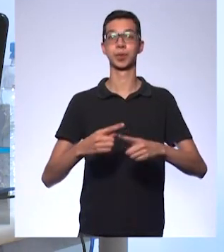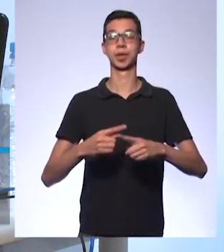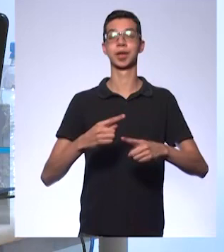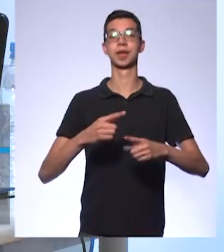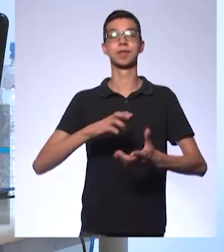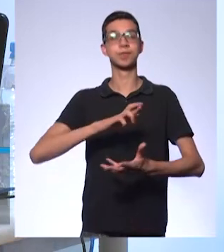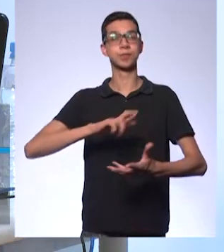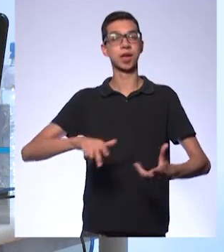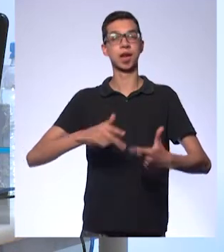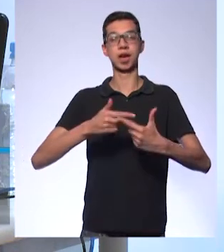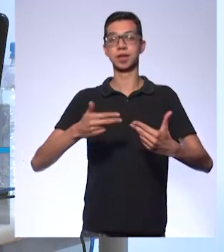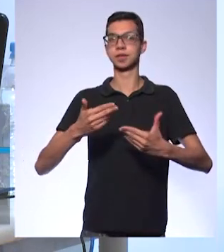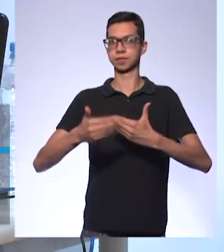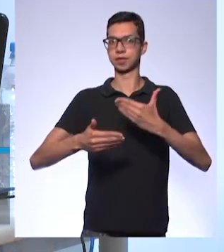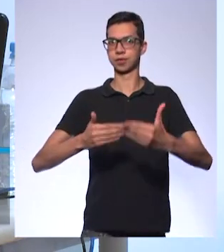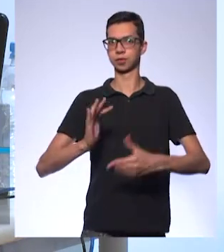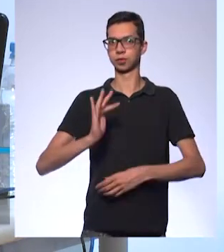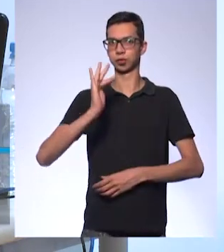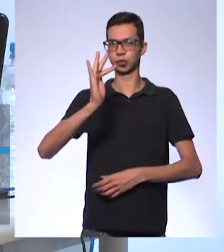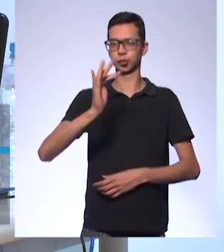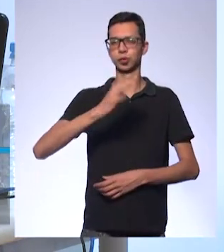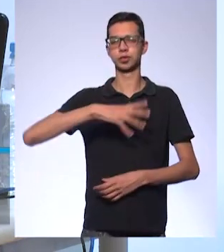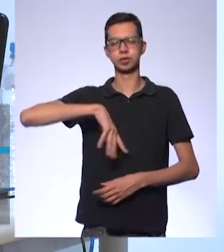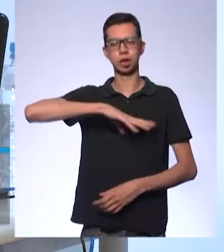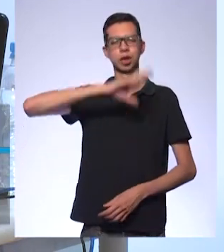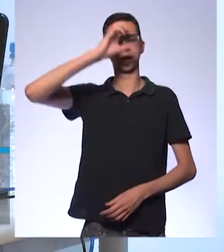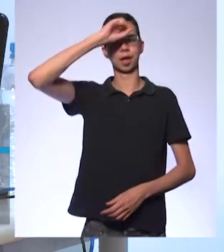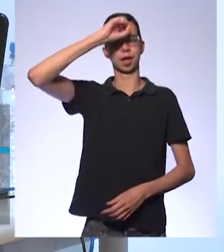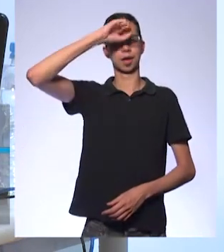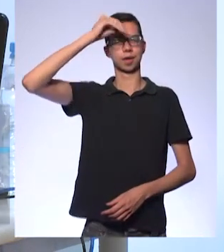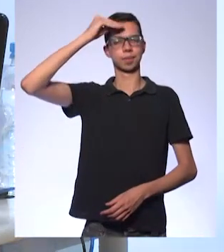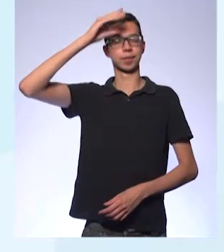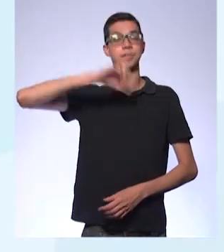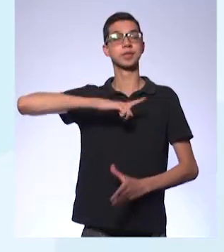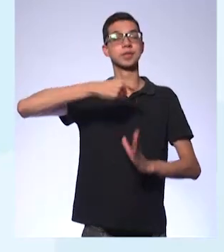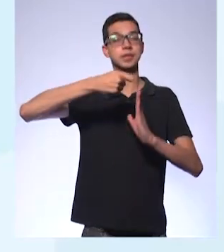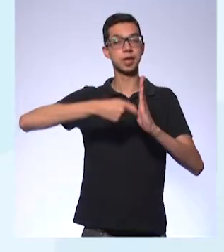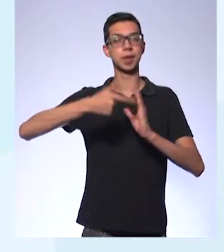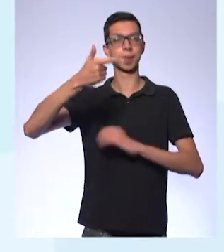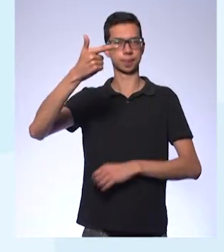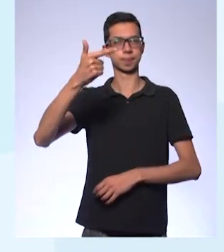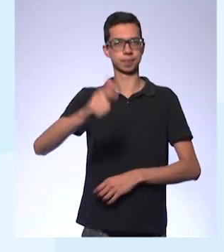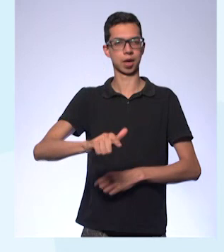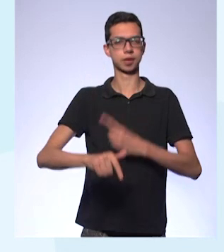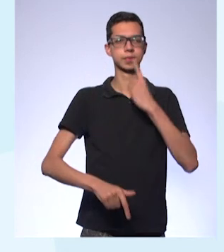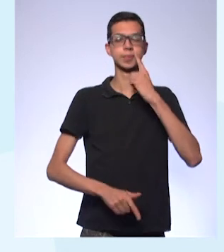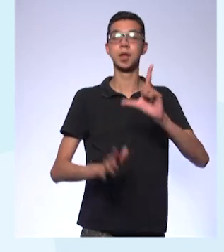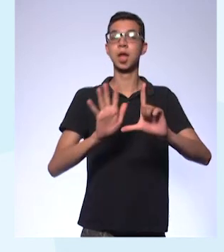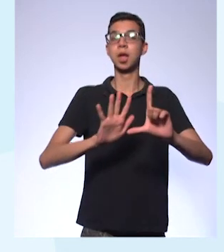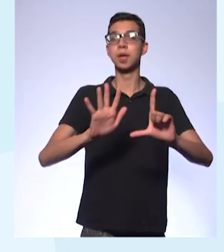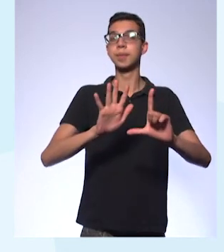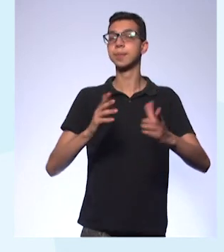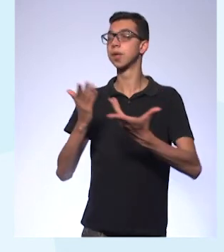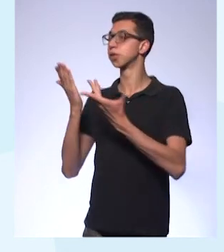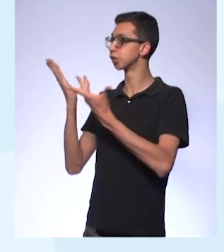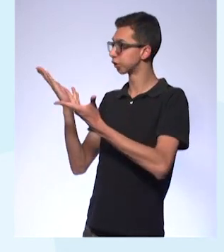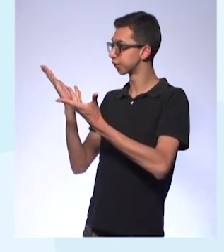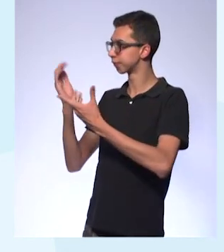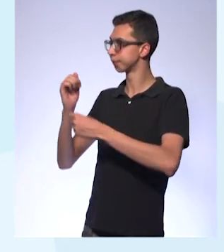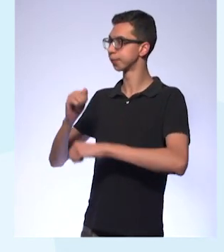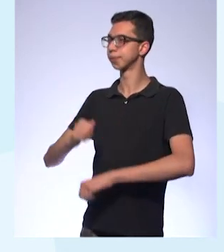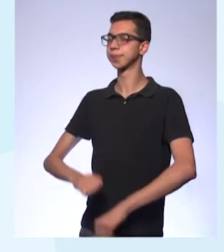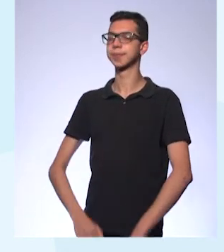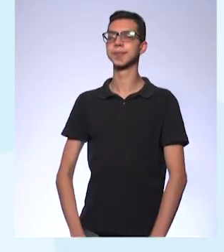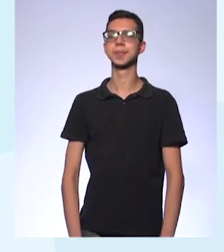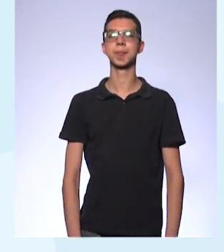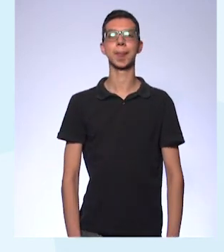que virão. A gente tem mais um texto. Analise a imagem aí comigo, aluno. Gente, agora eu vou deixar para você essa. Cintia, o